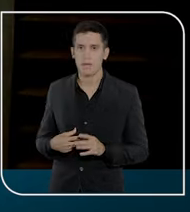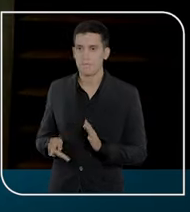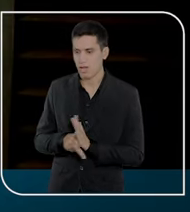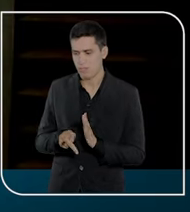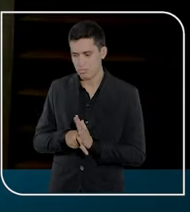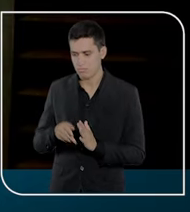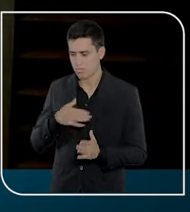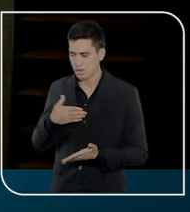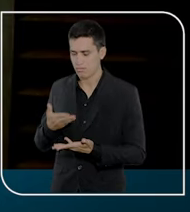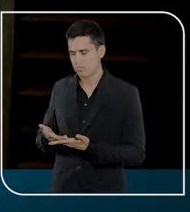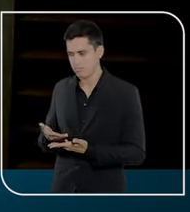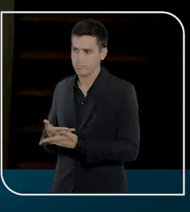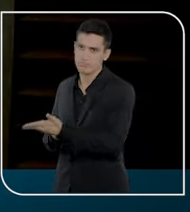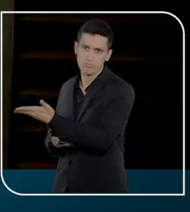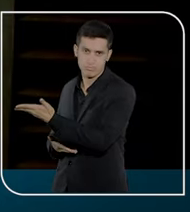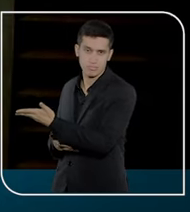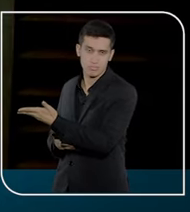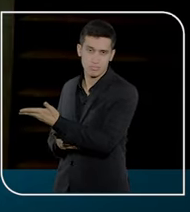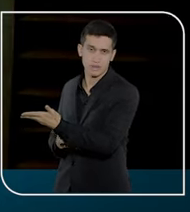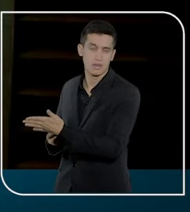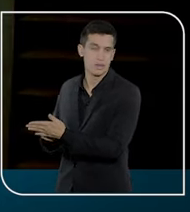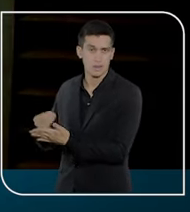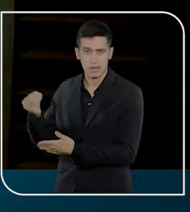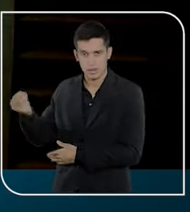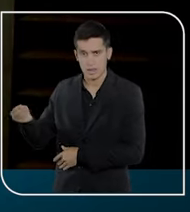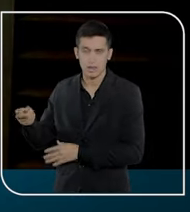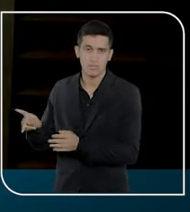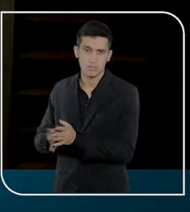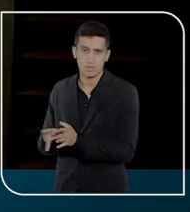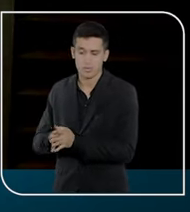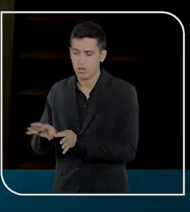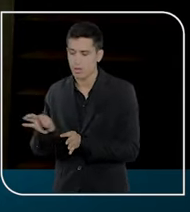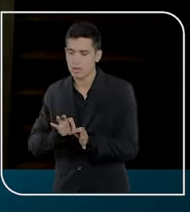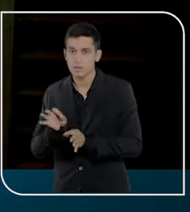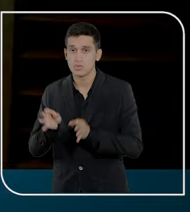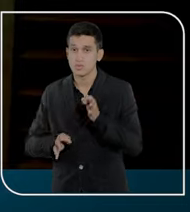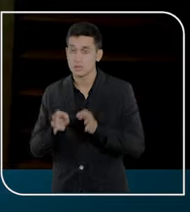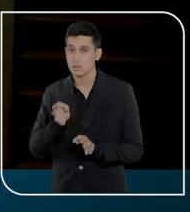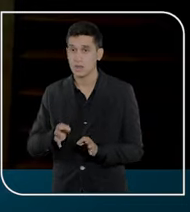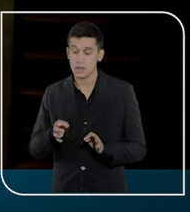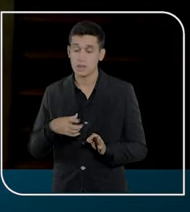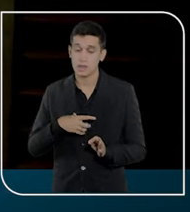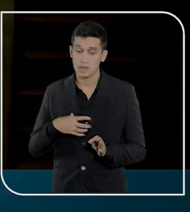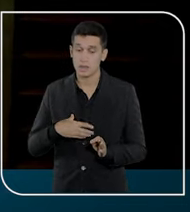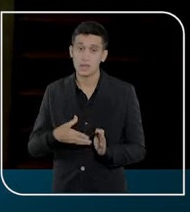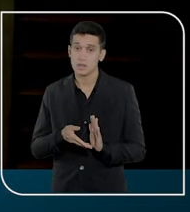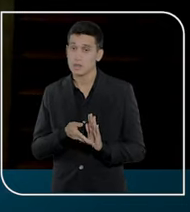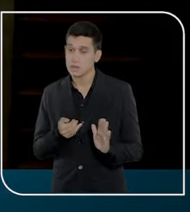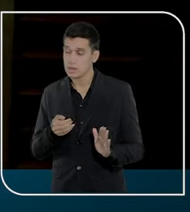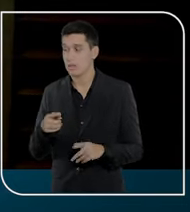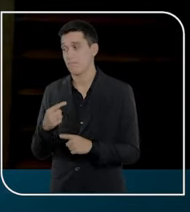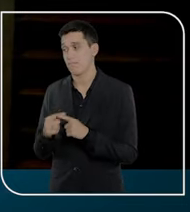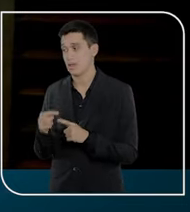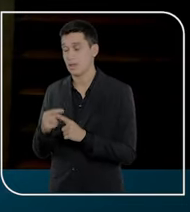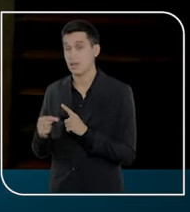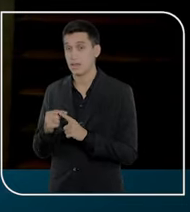nossa conversa, né? Faz alienação judicial e resguarda essa metade que a